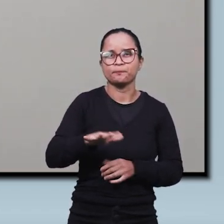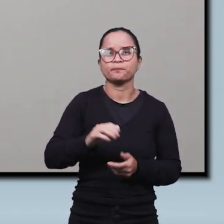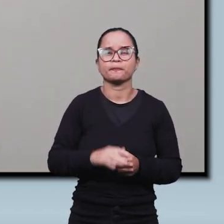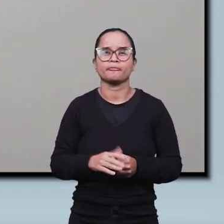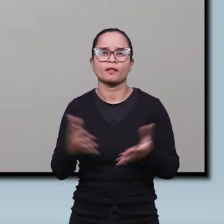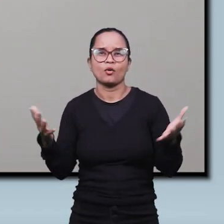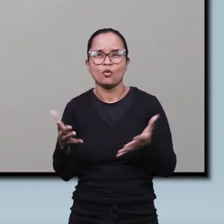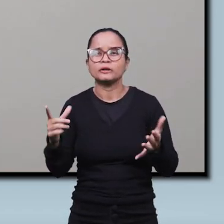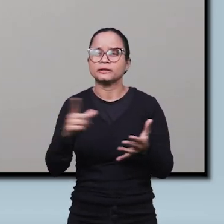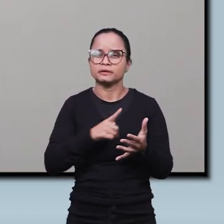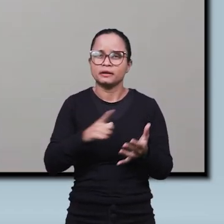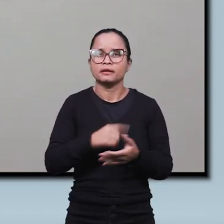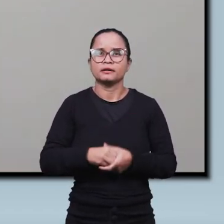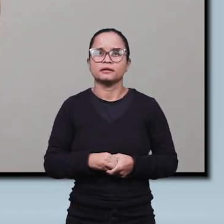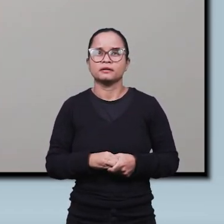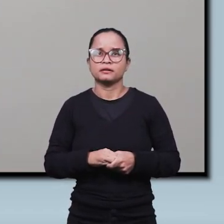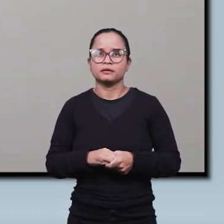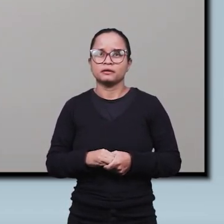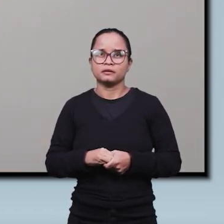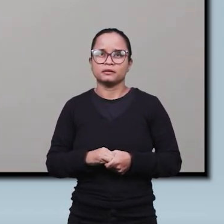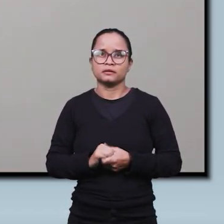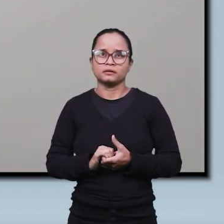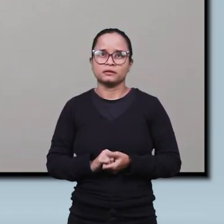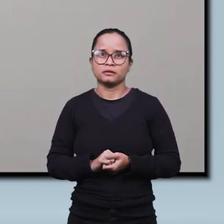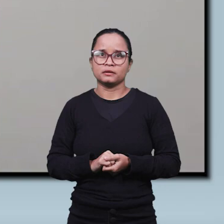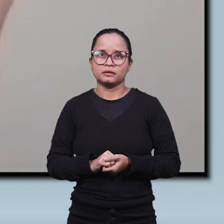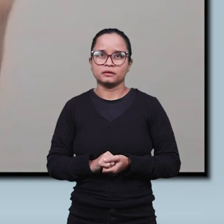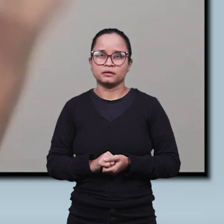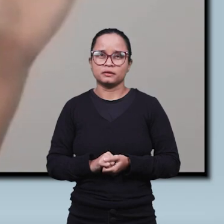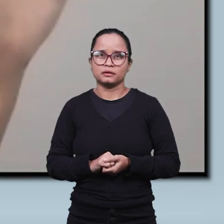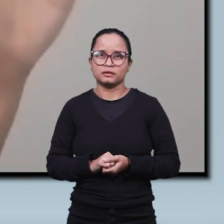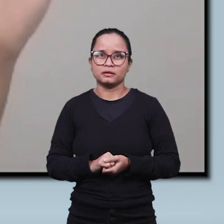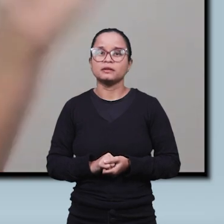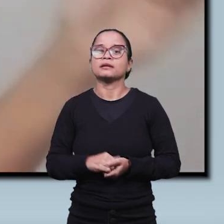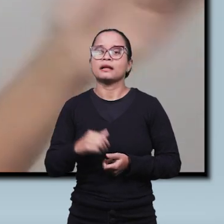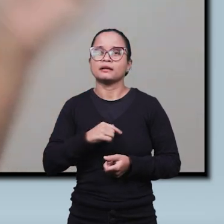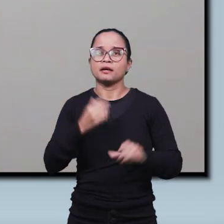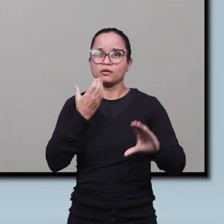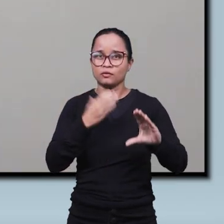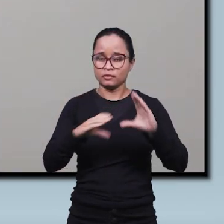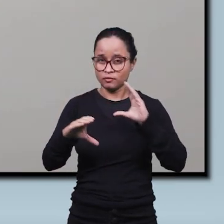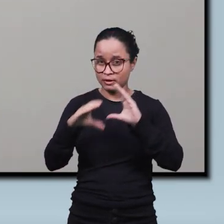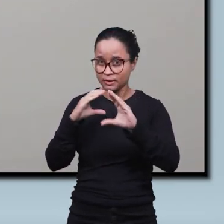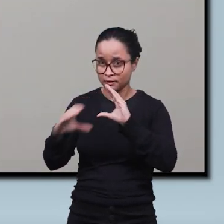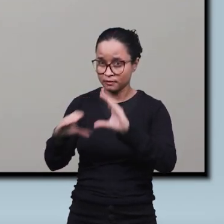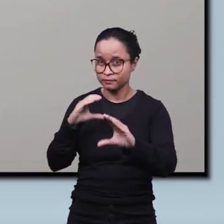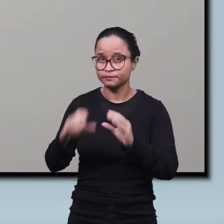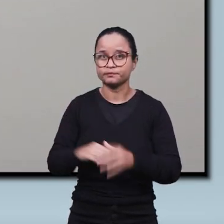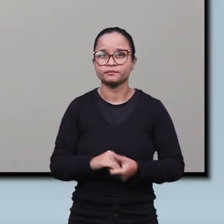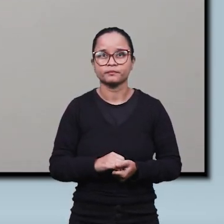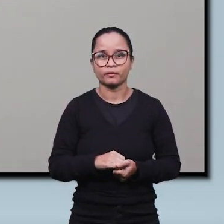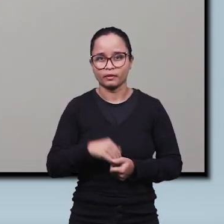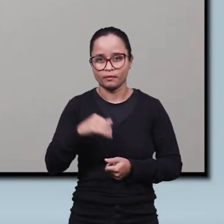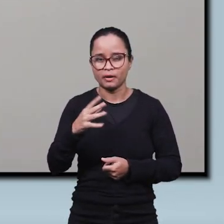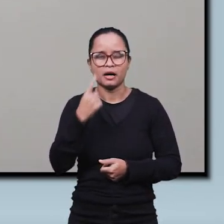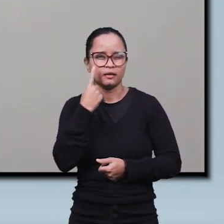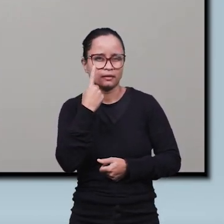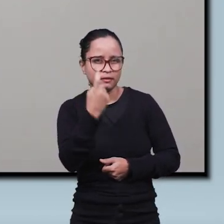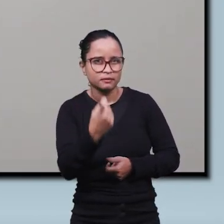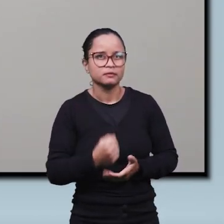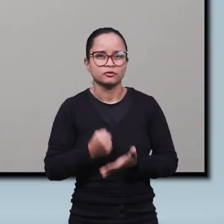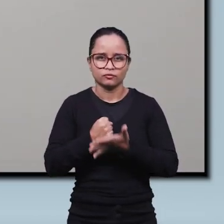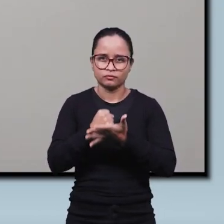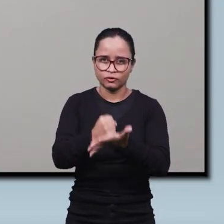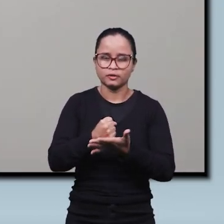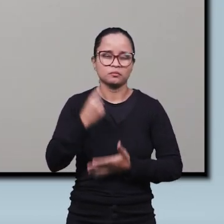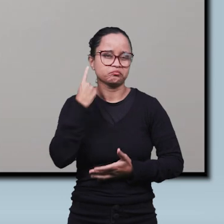Hoje a gente tem isso, né, na comunicação em totens, com uma comunicação mais interessante em favor